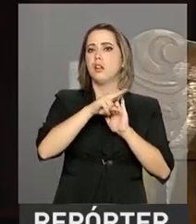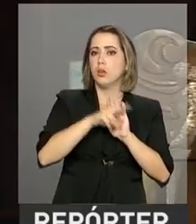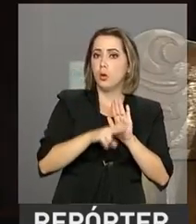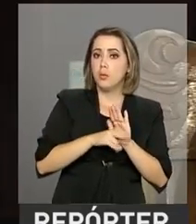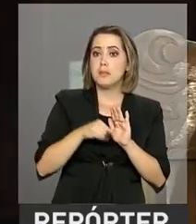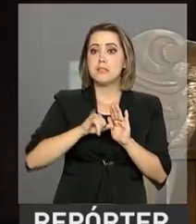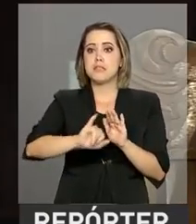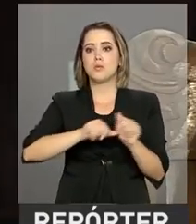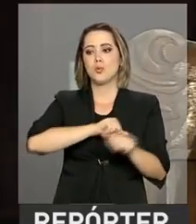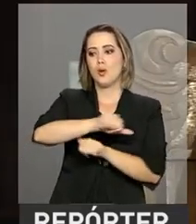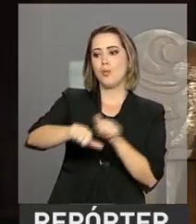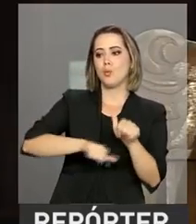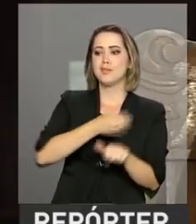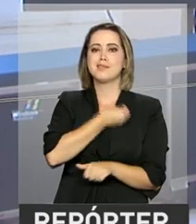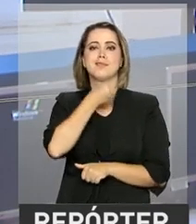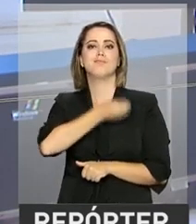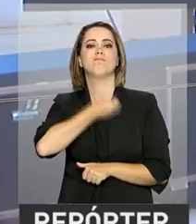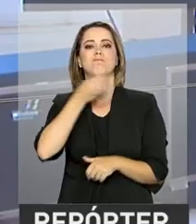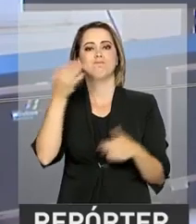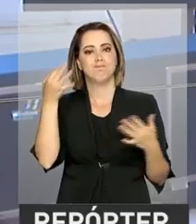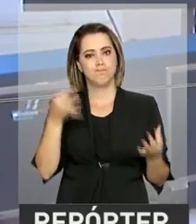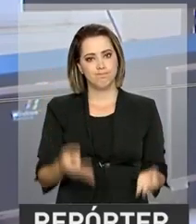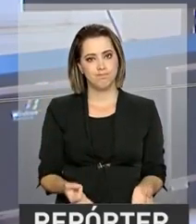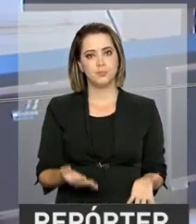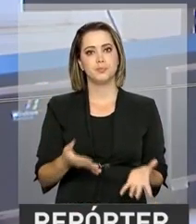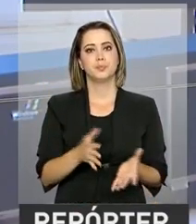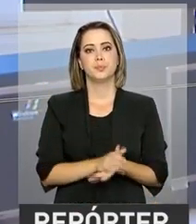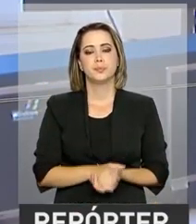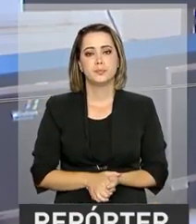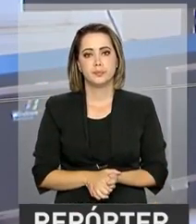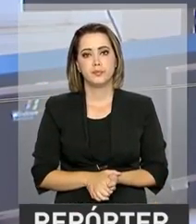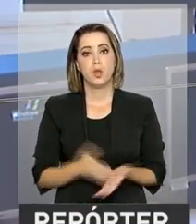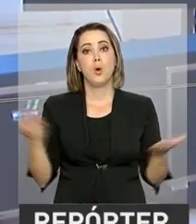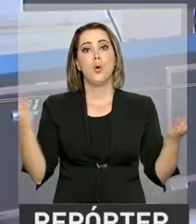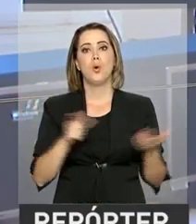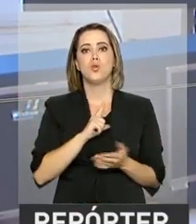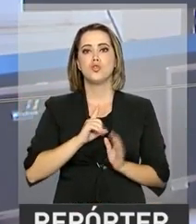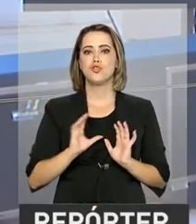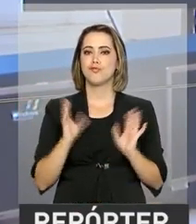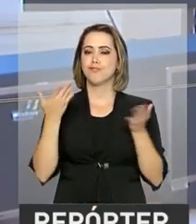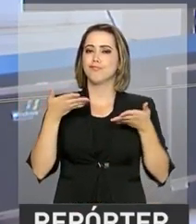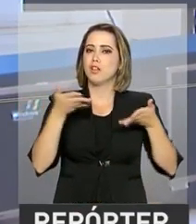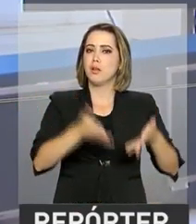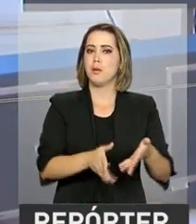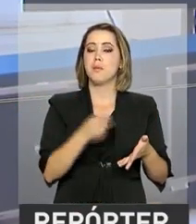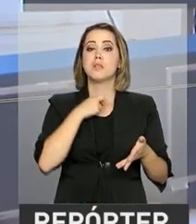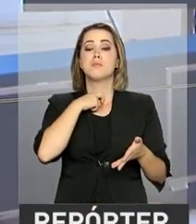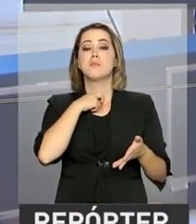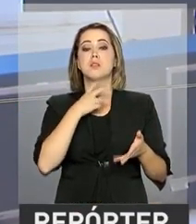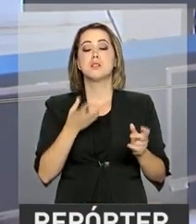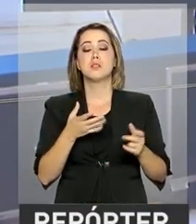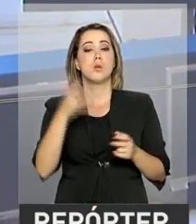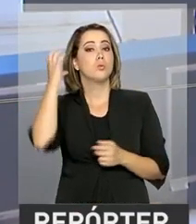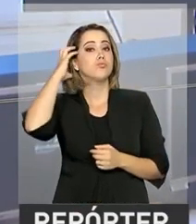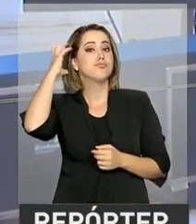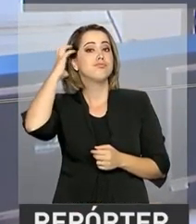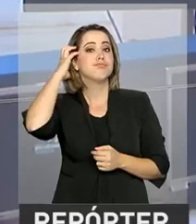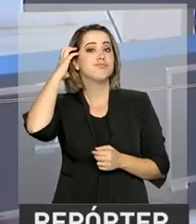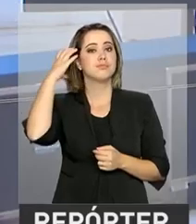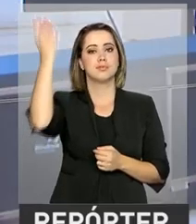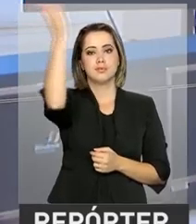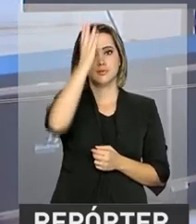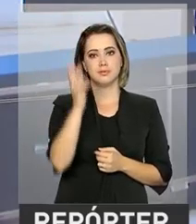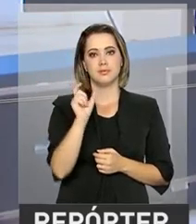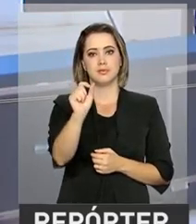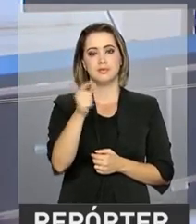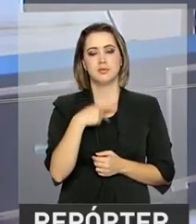se a gente não tem uma mudança de atitude. E hoje temos participação nos estúdios da Voz do Brasil. O programa de